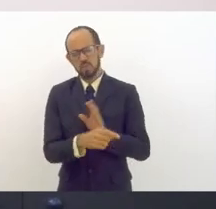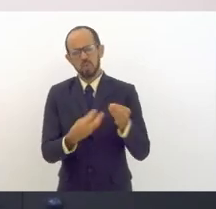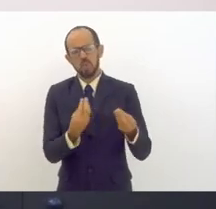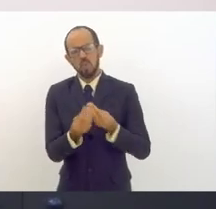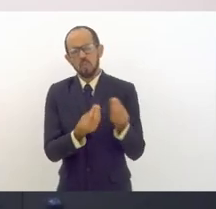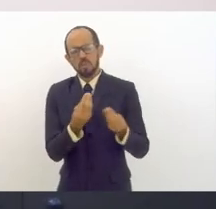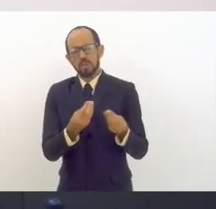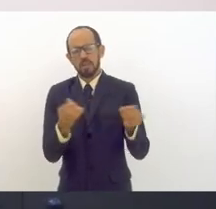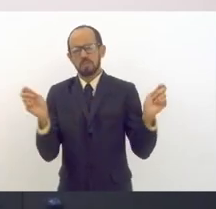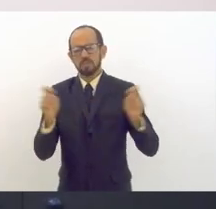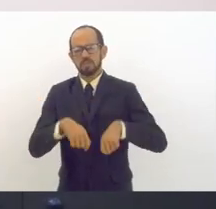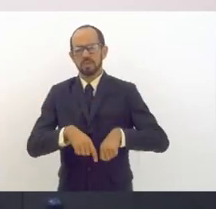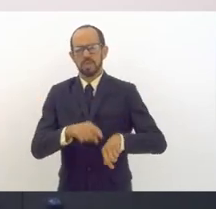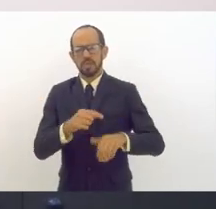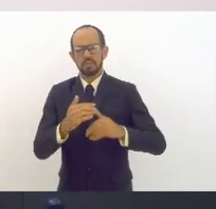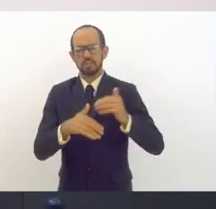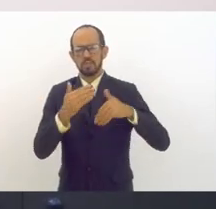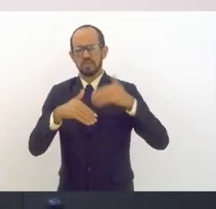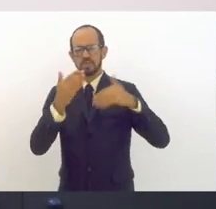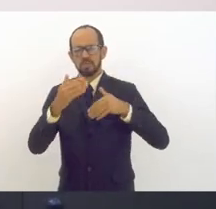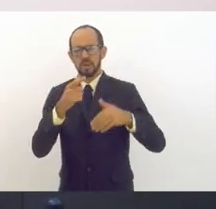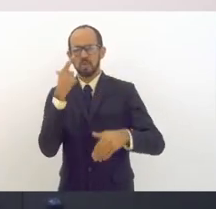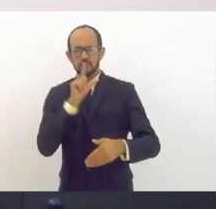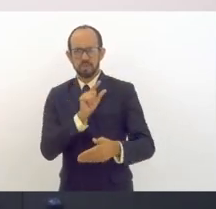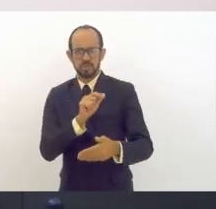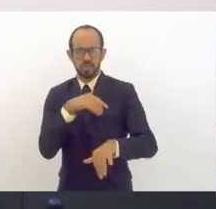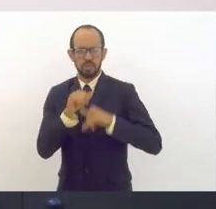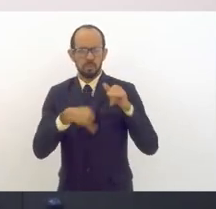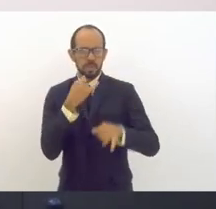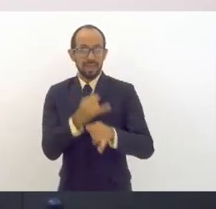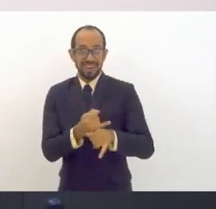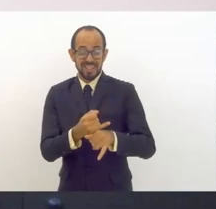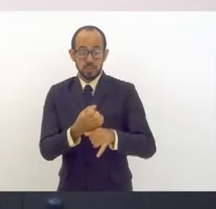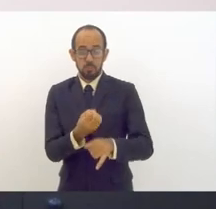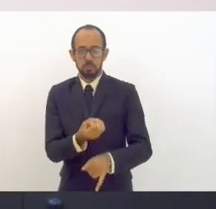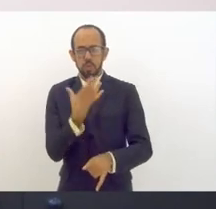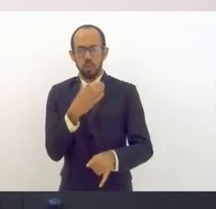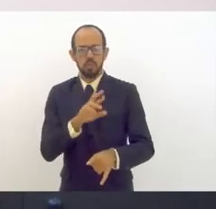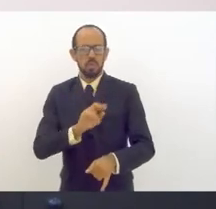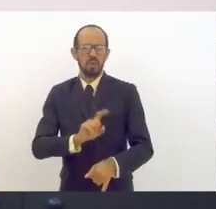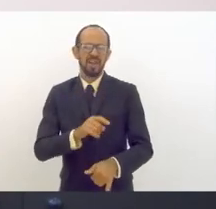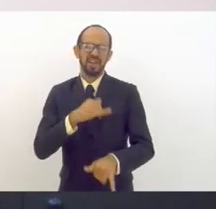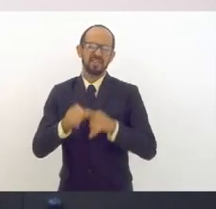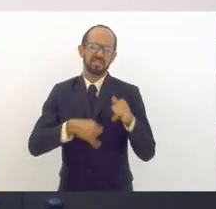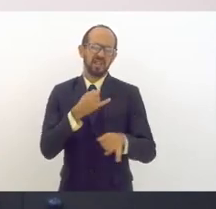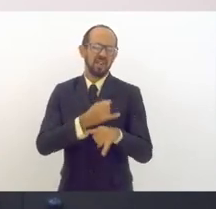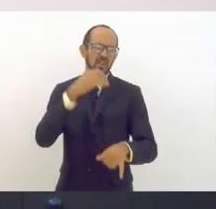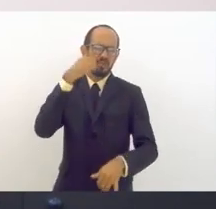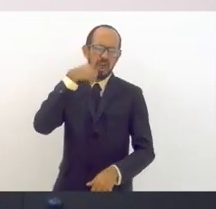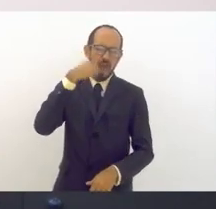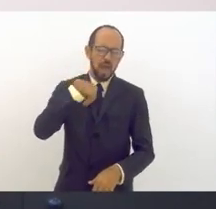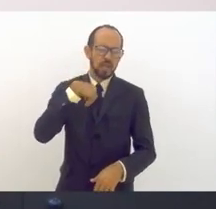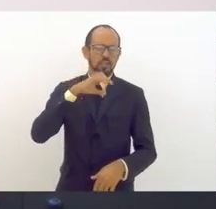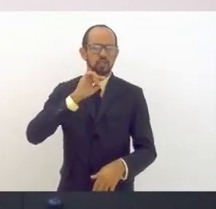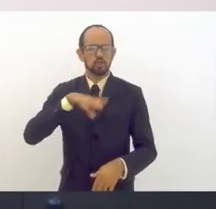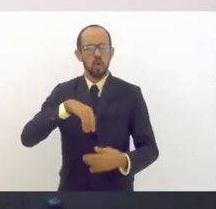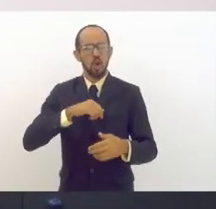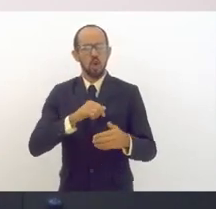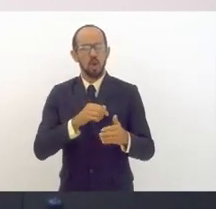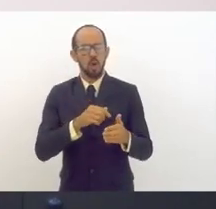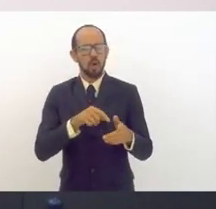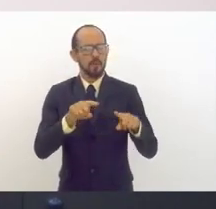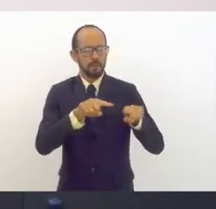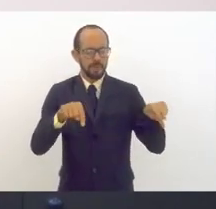de avançarmos para garantir conectividade de verdade, né? Aquela conectividade que cai toda hora a conexão, só uma parte da escola tem. Como